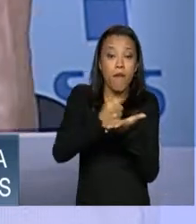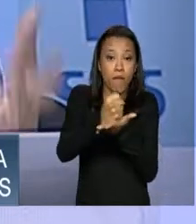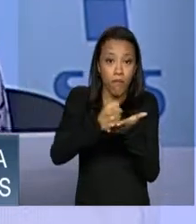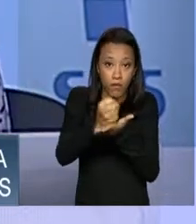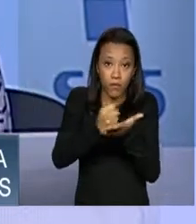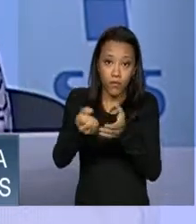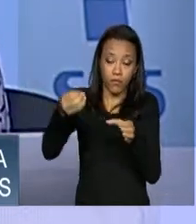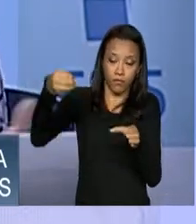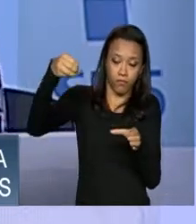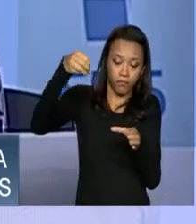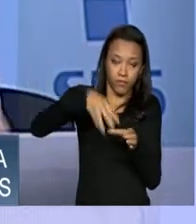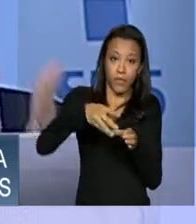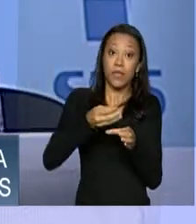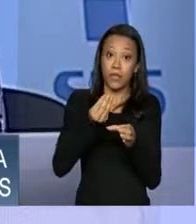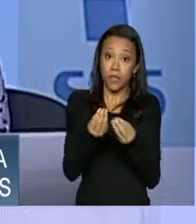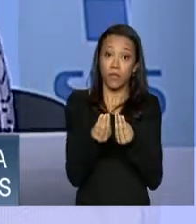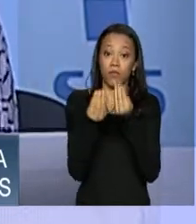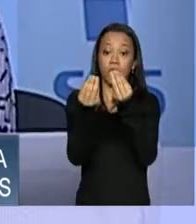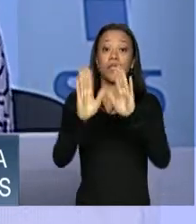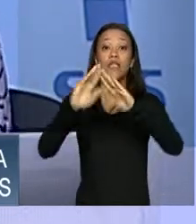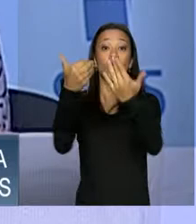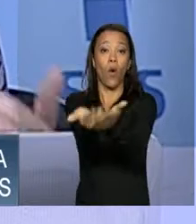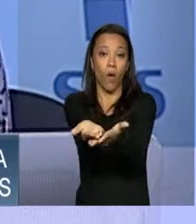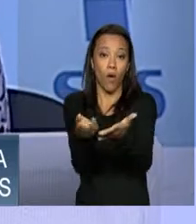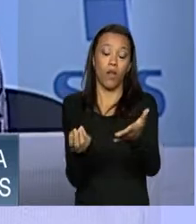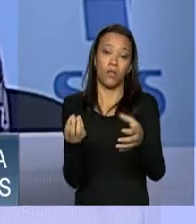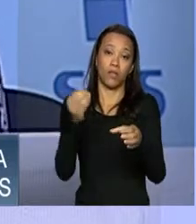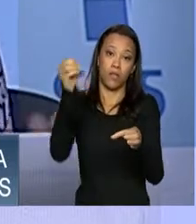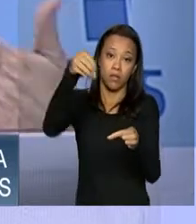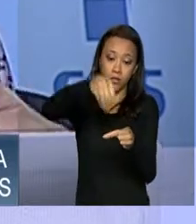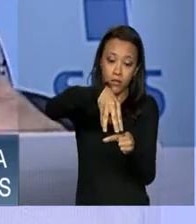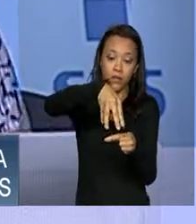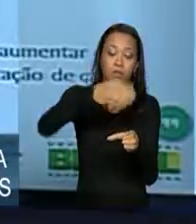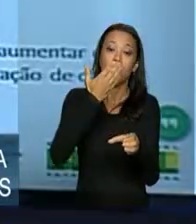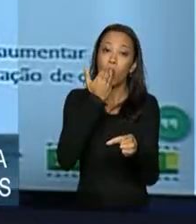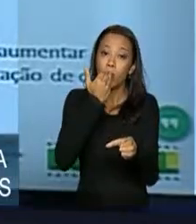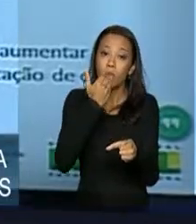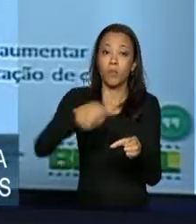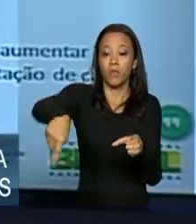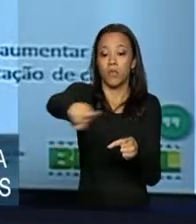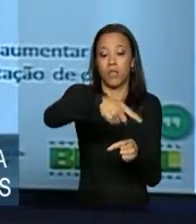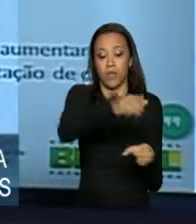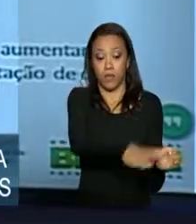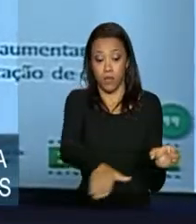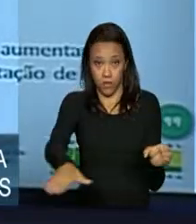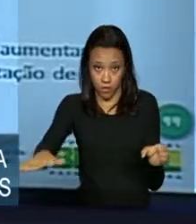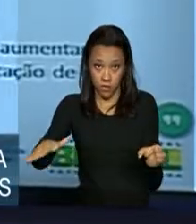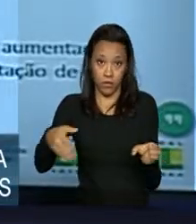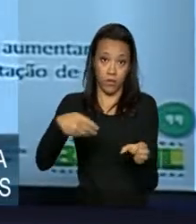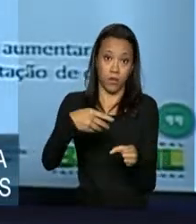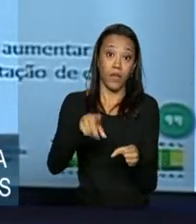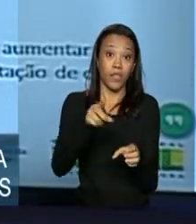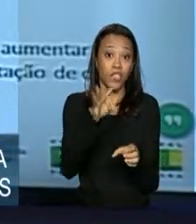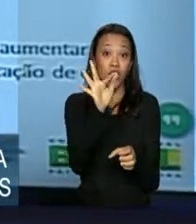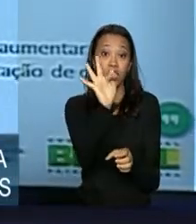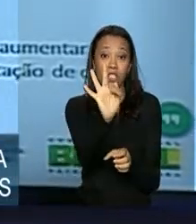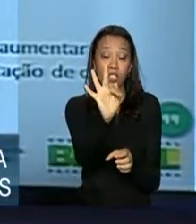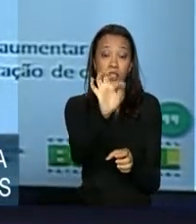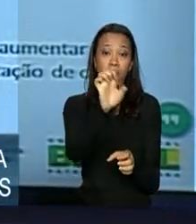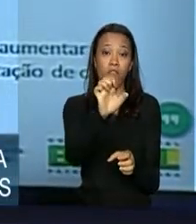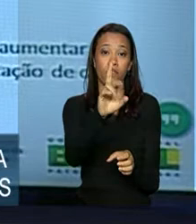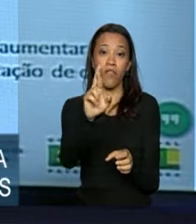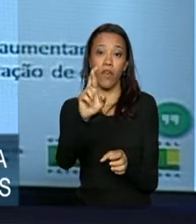escola, com o teor, né, de ferro, porque verificamos também que há uma tendência grande,